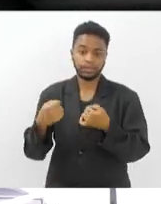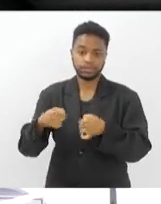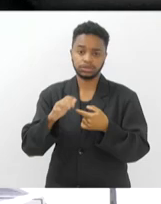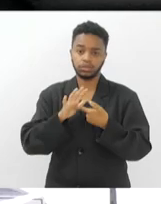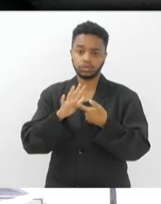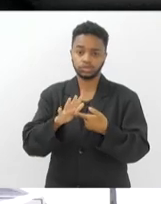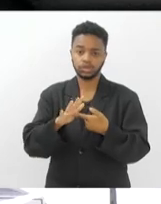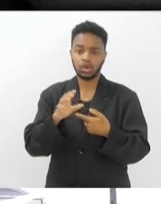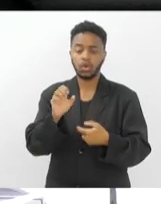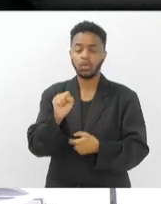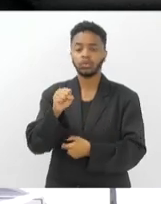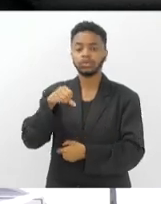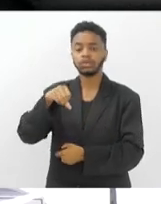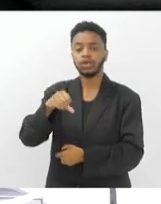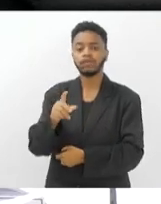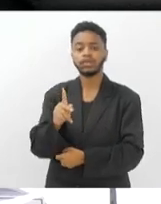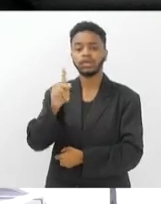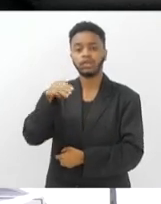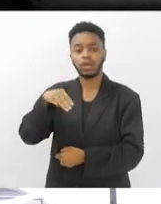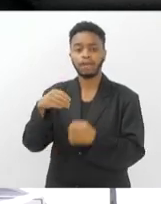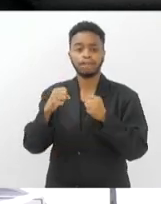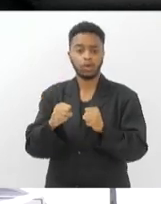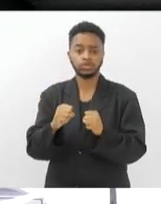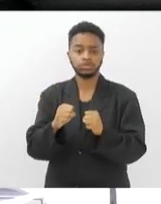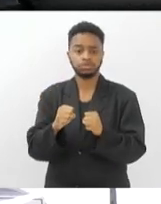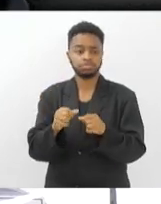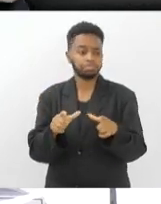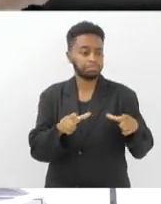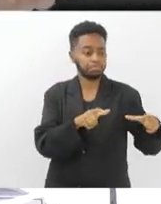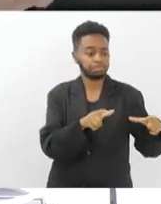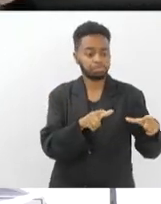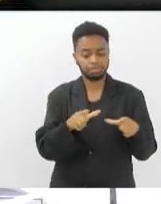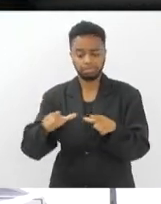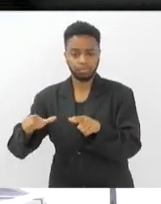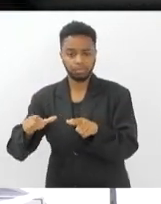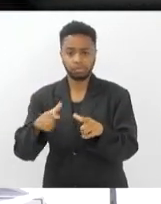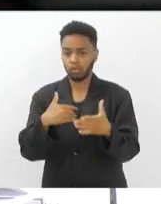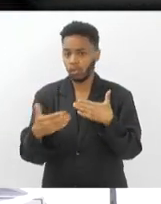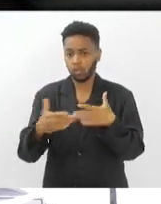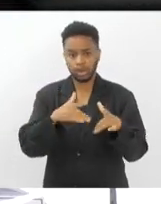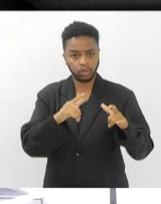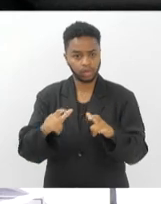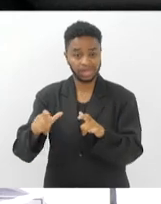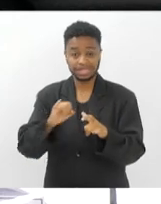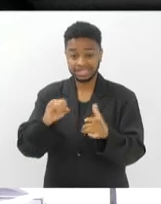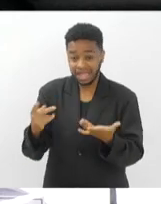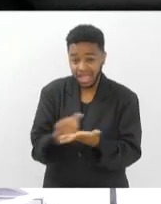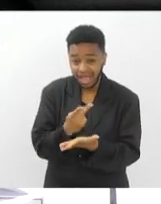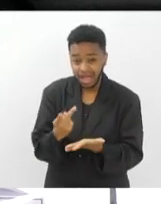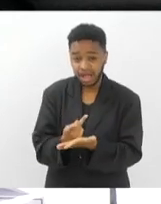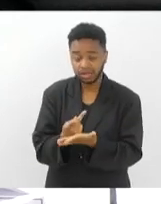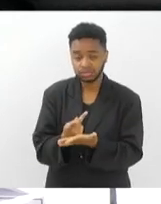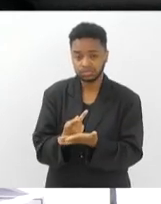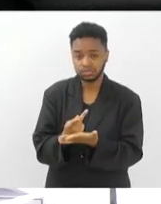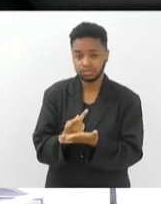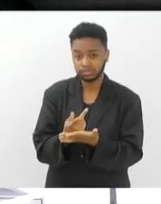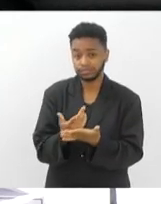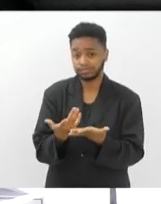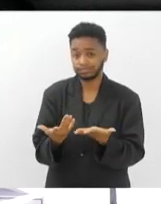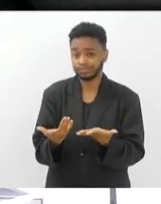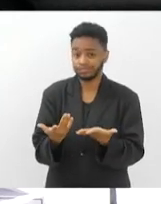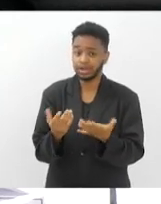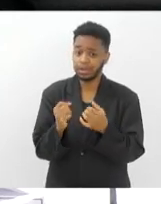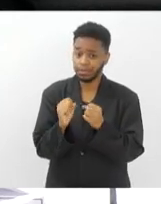89 quilômetros pode rodar para um lado, rodar para o outro. Perfeito. E se rodar errado, pode ser